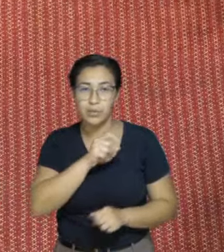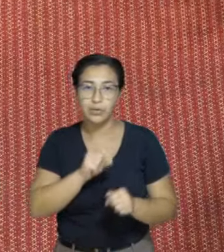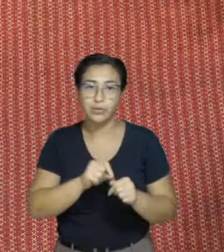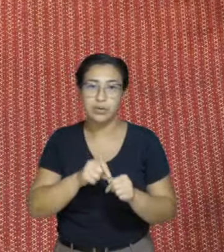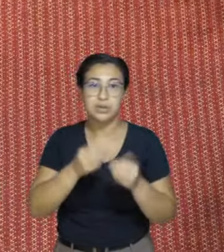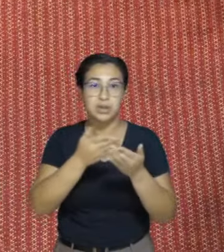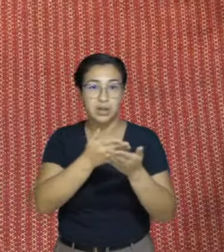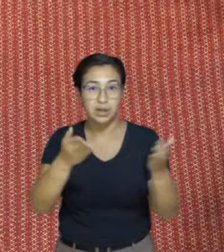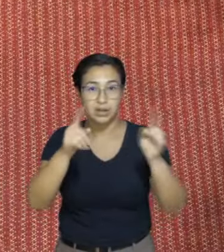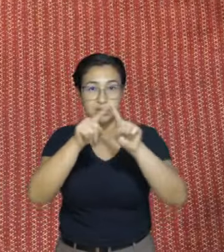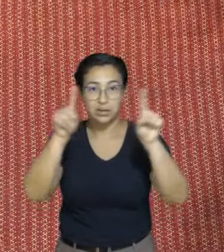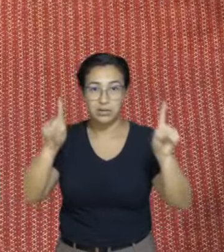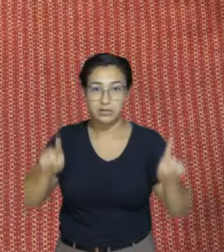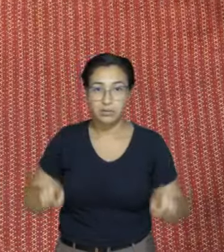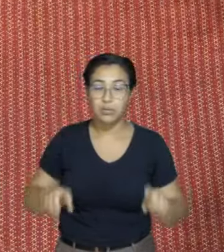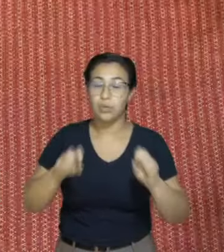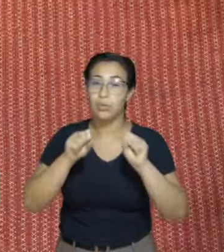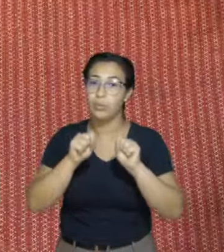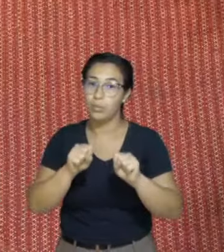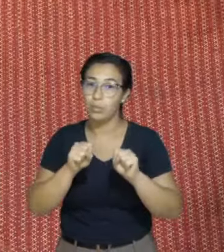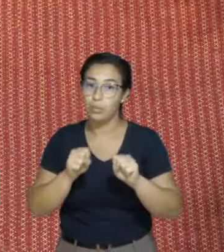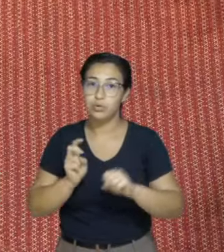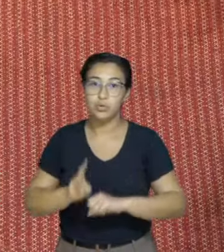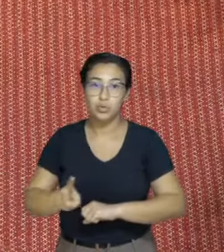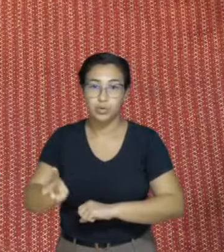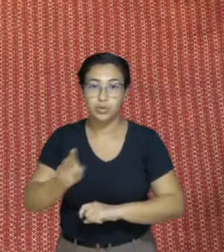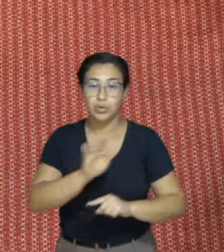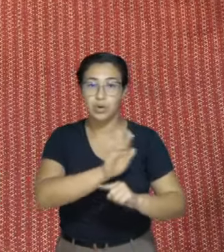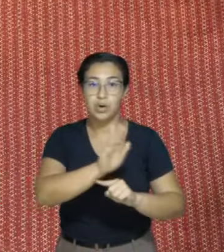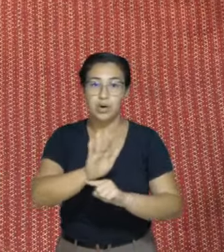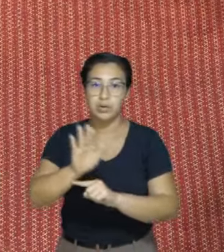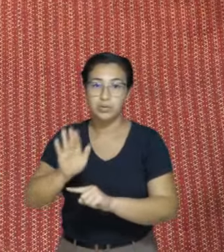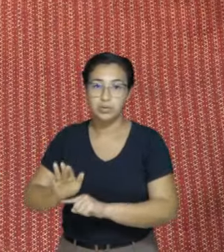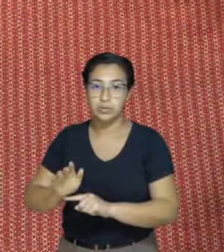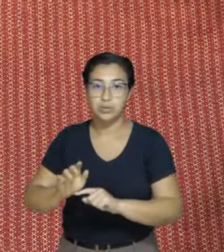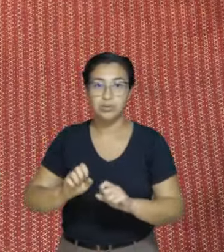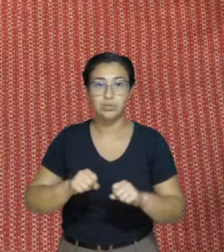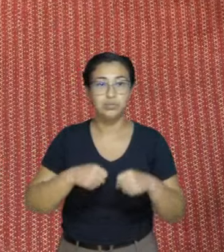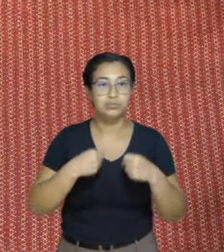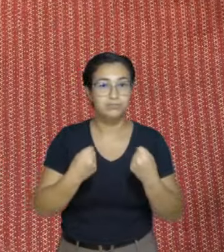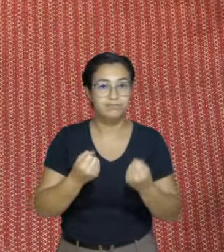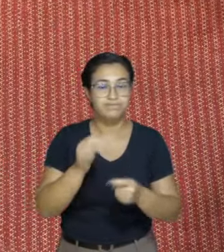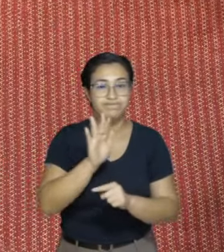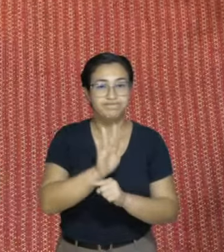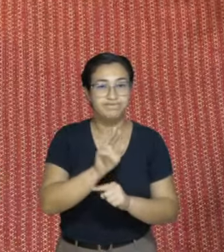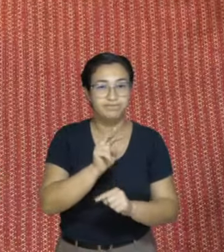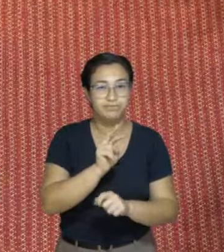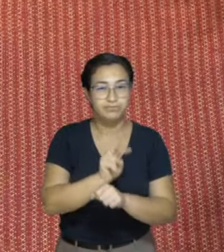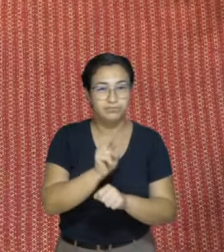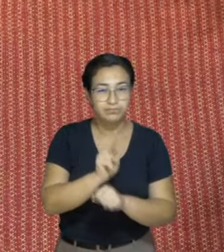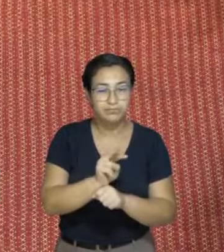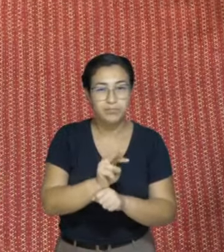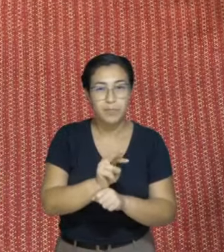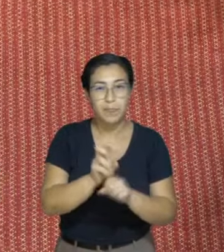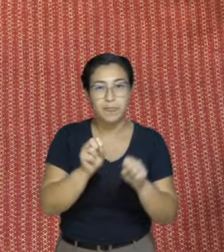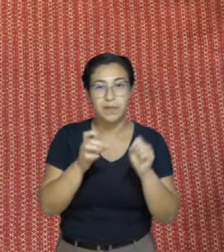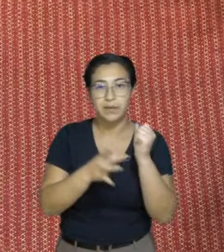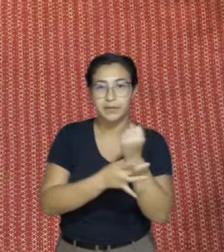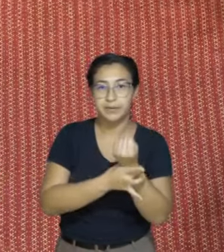servidores possam continuar contribuindo na defesa da segurança do nosso Estado, fazendo com